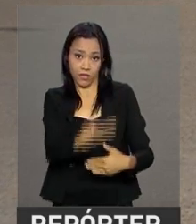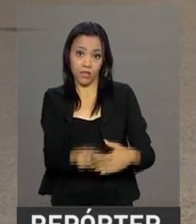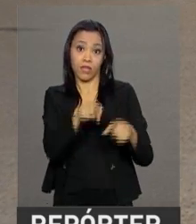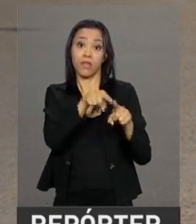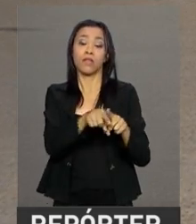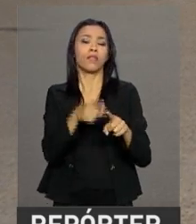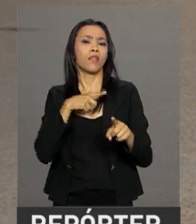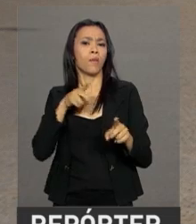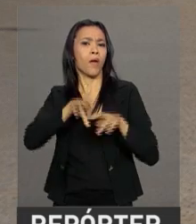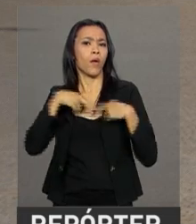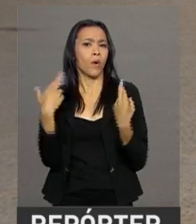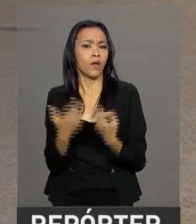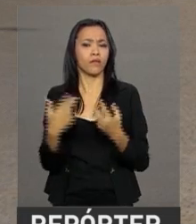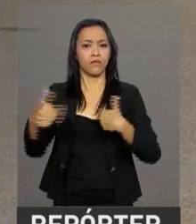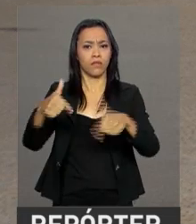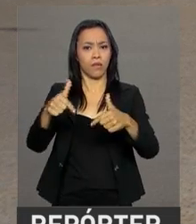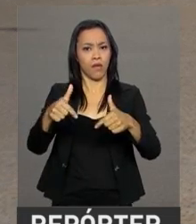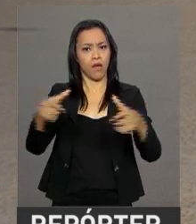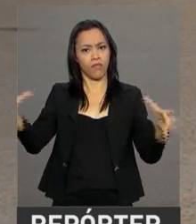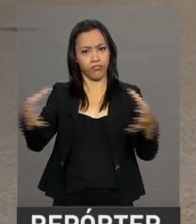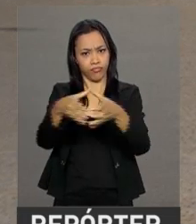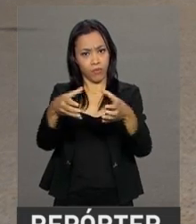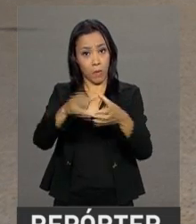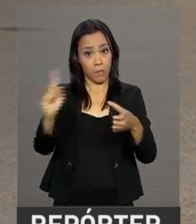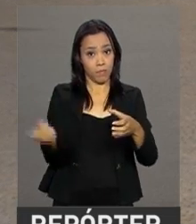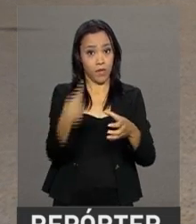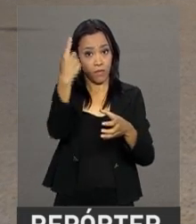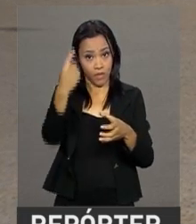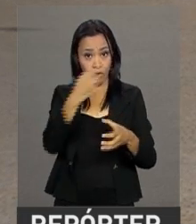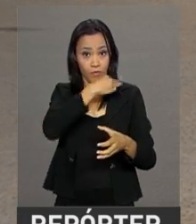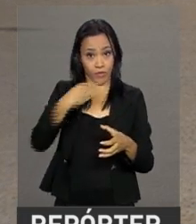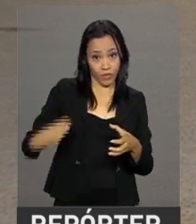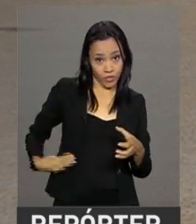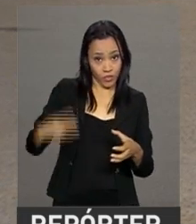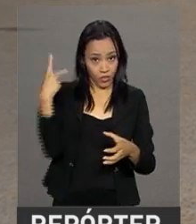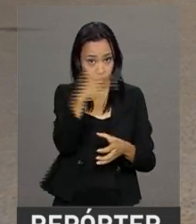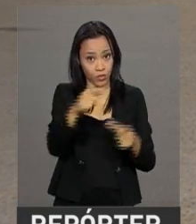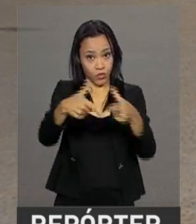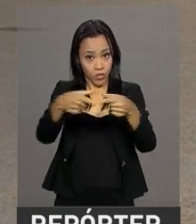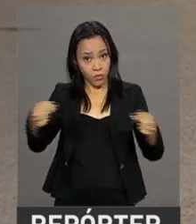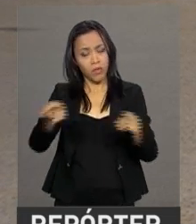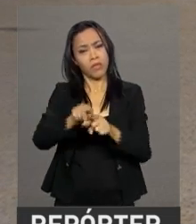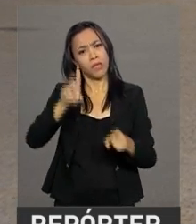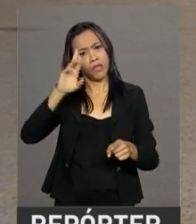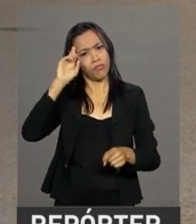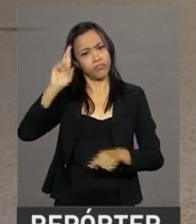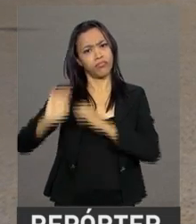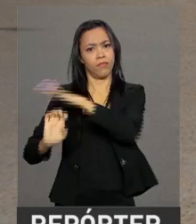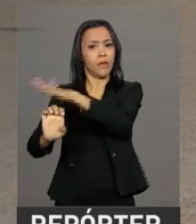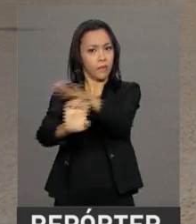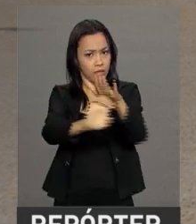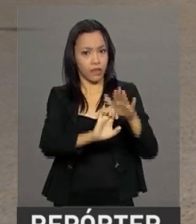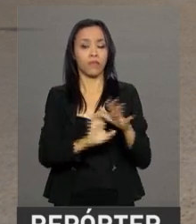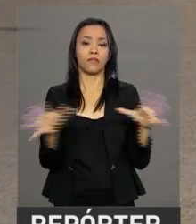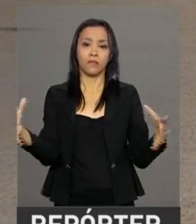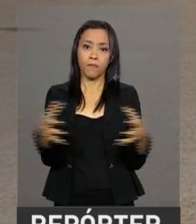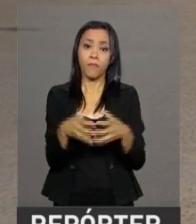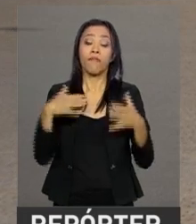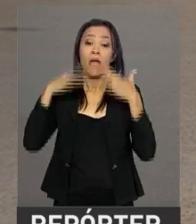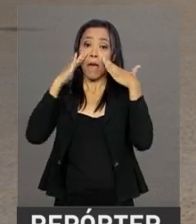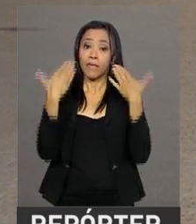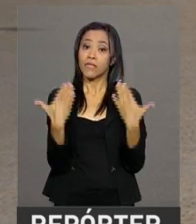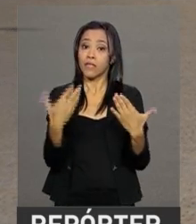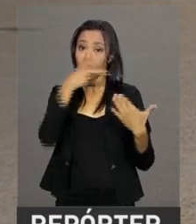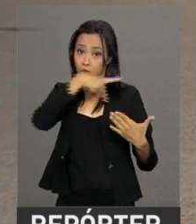terá reunião de trabalho com o primeiro-ministro japonês Shinzo Abe e com empresários. O presidente vai apresentar aos